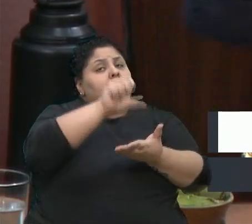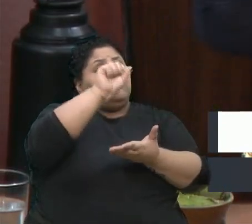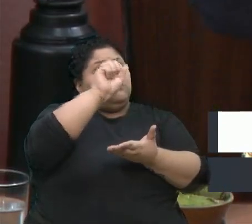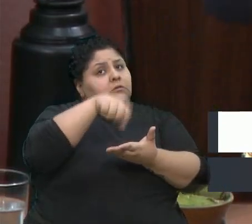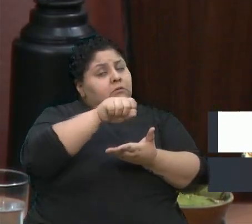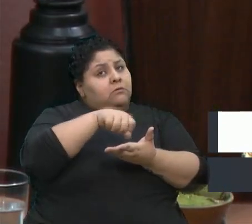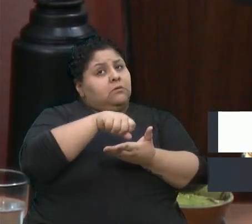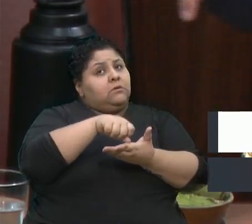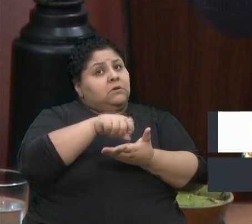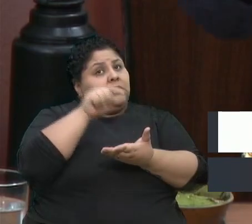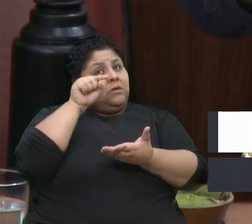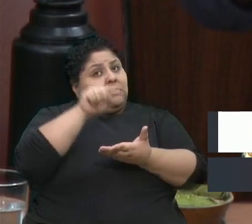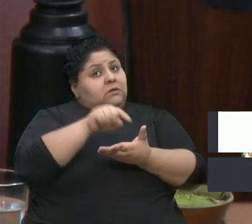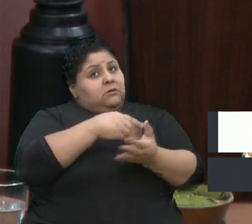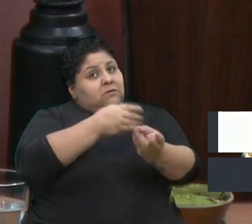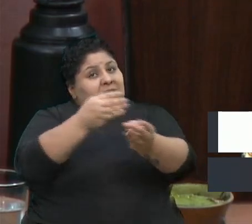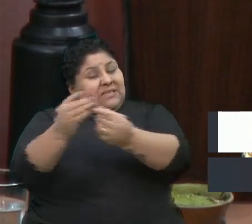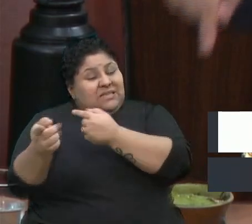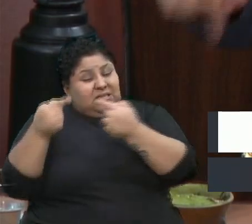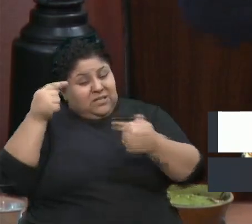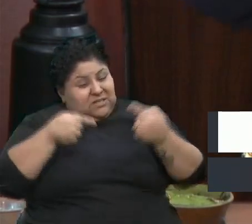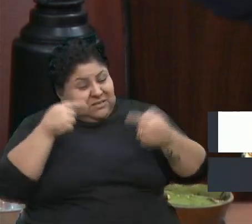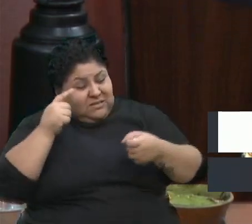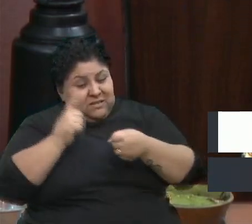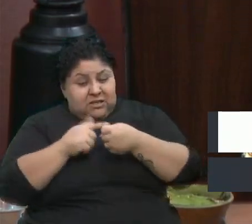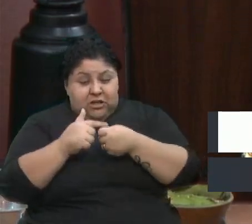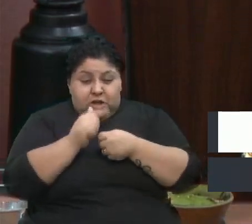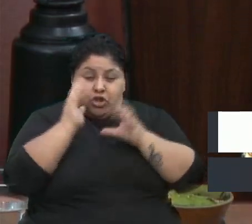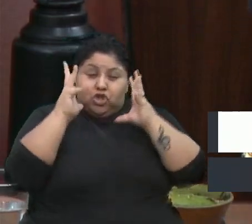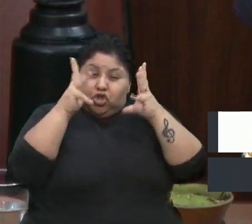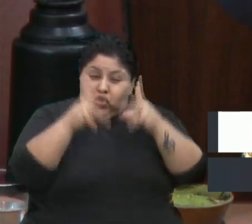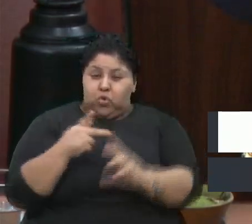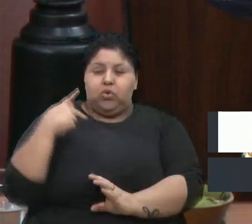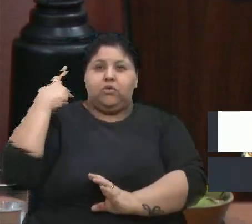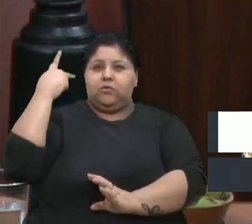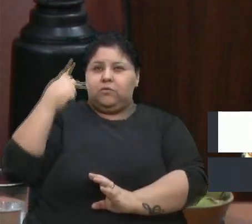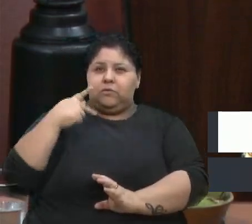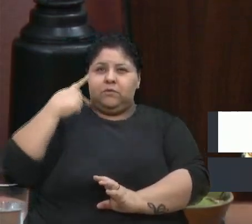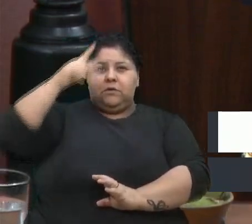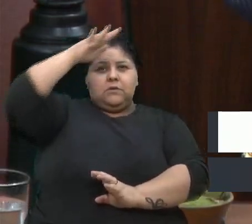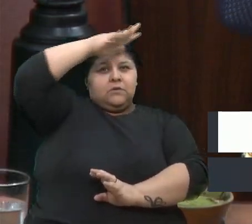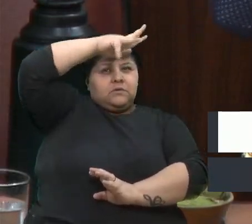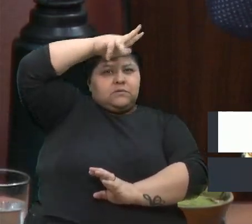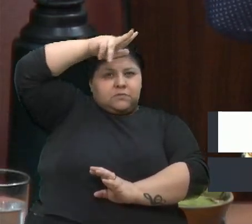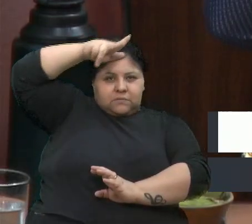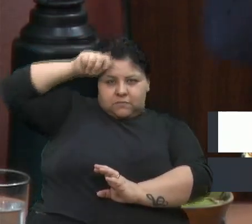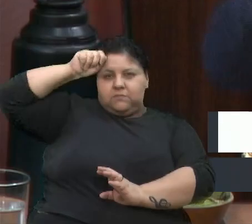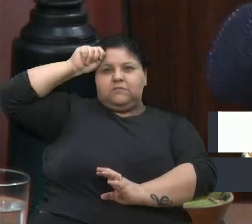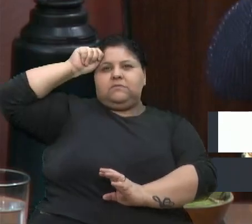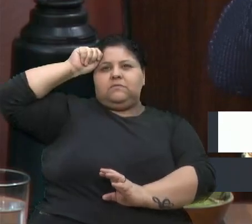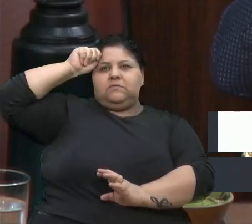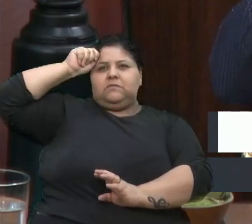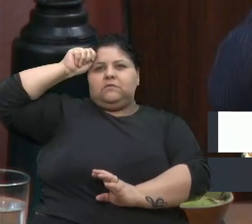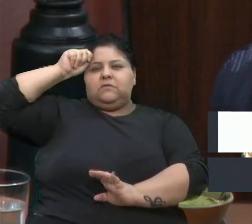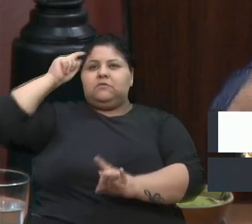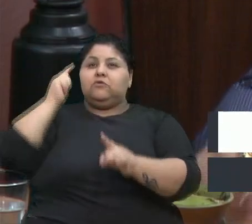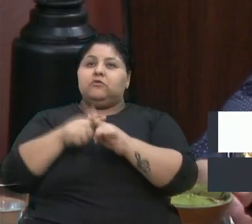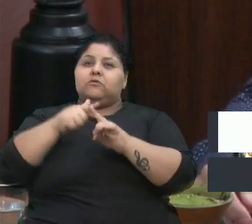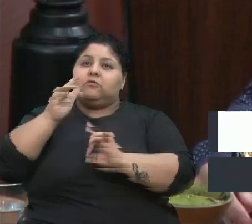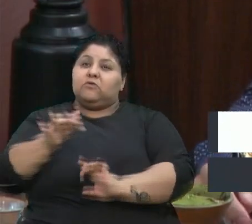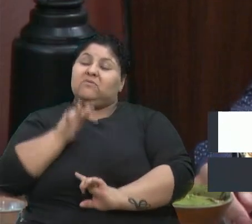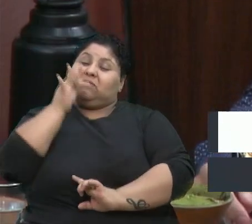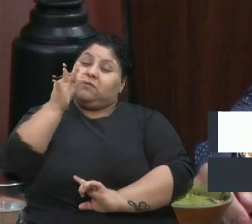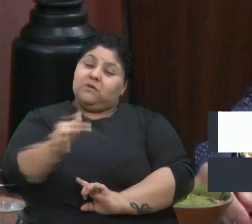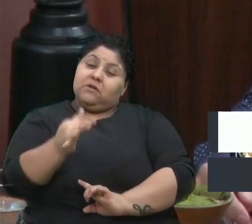grandes discussões da cidade, de todos os vereadores, da prefeitura, né? Porque o futuro parece